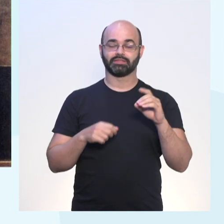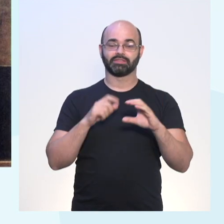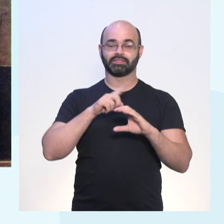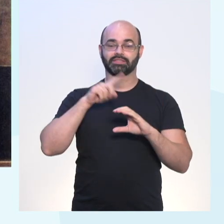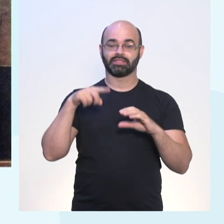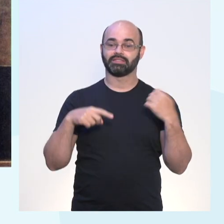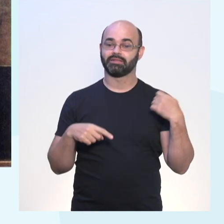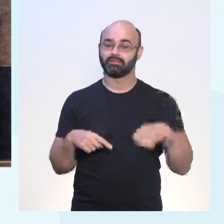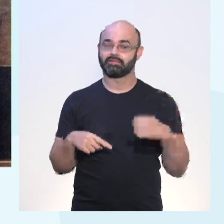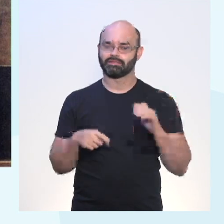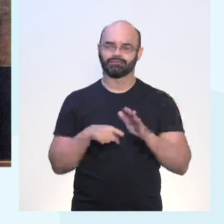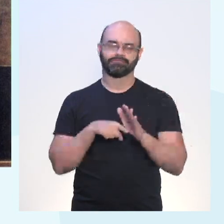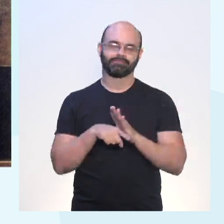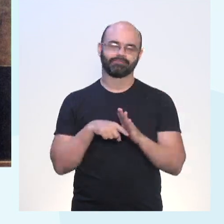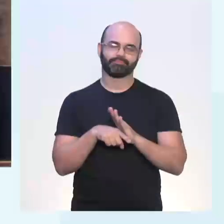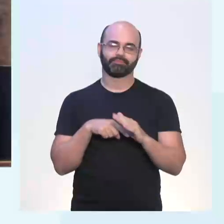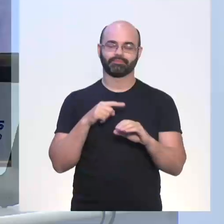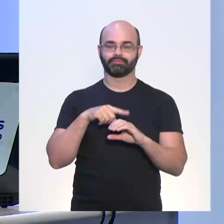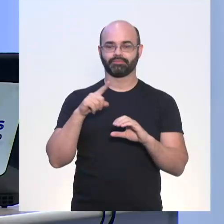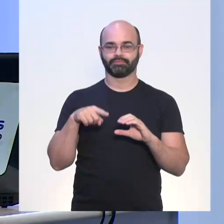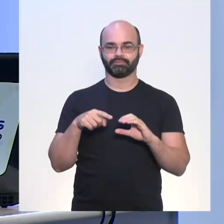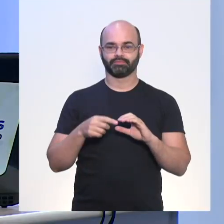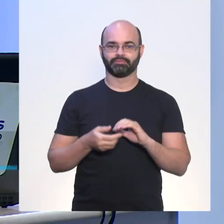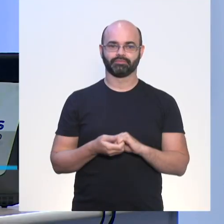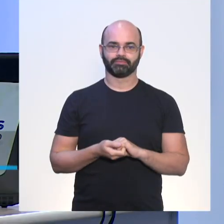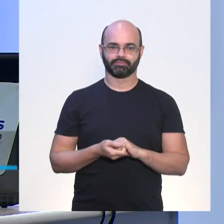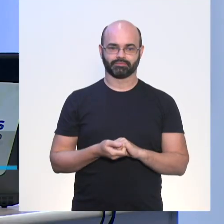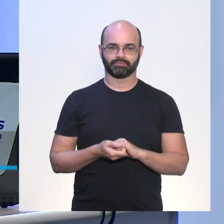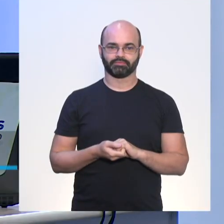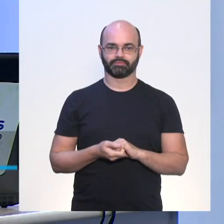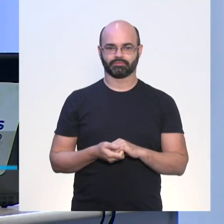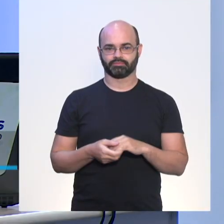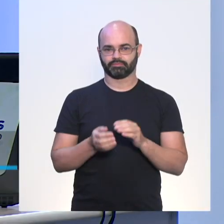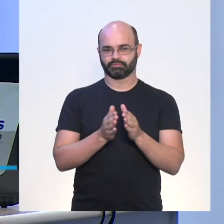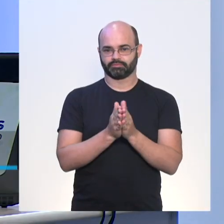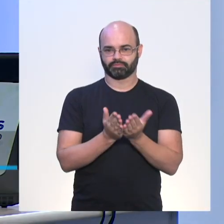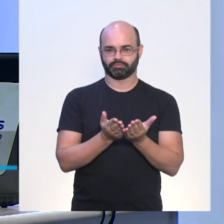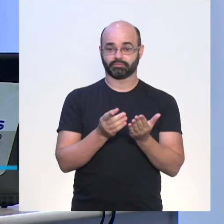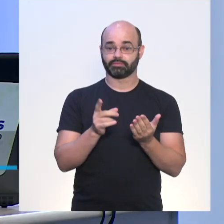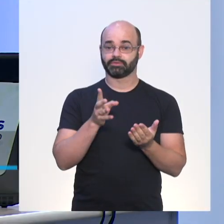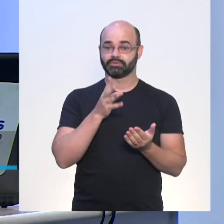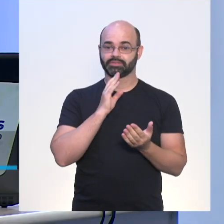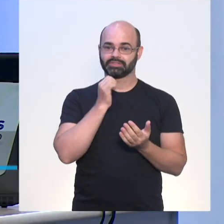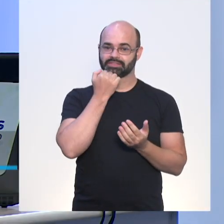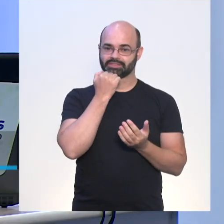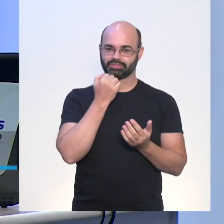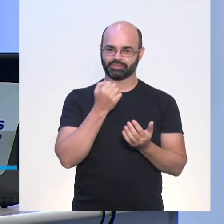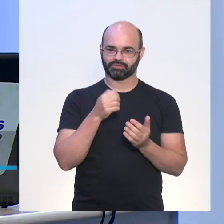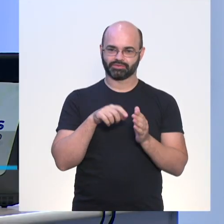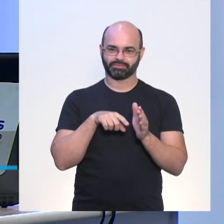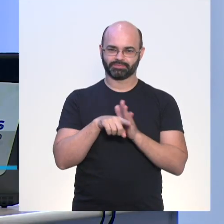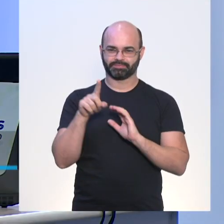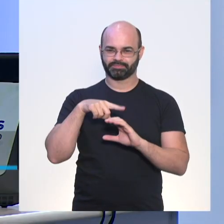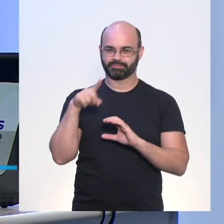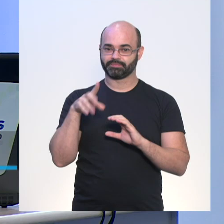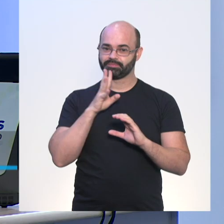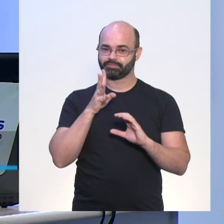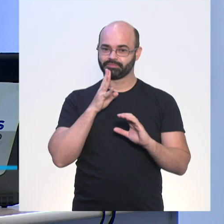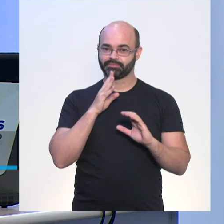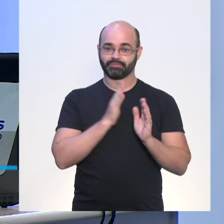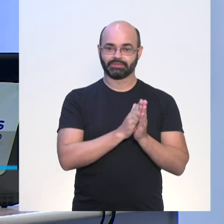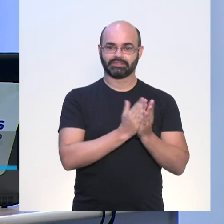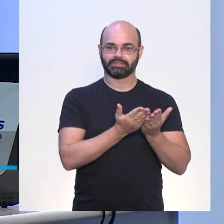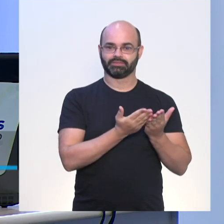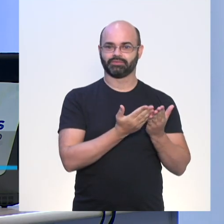ciência e que guardava o conhecimento científico. Os livros, eles eram assim, os guardiães, né, do